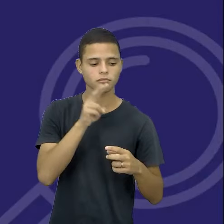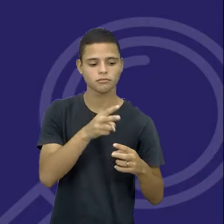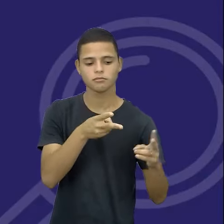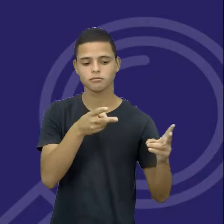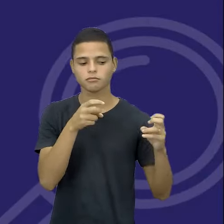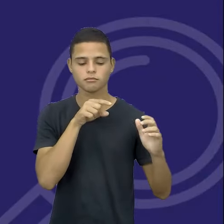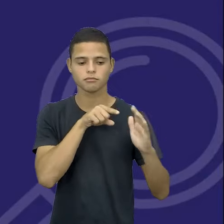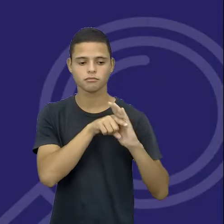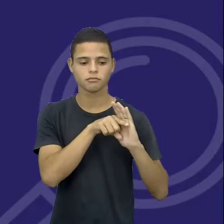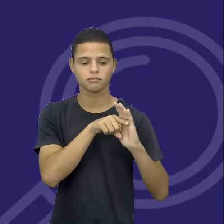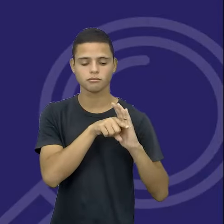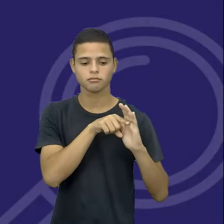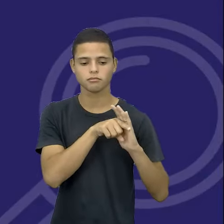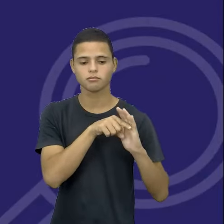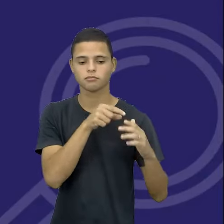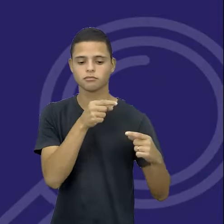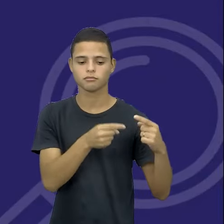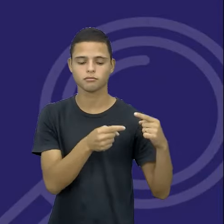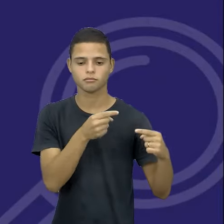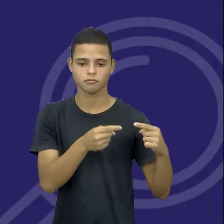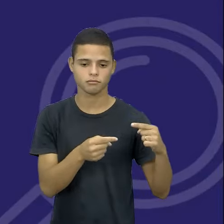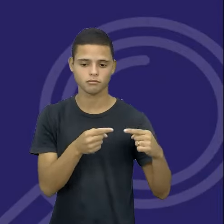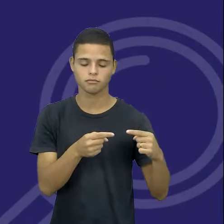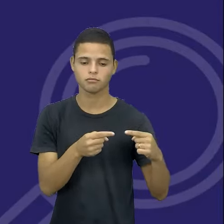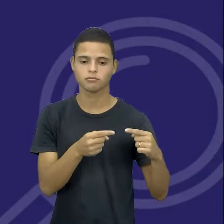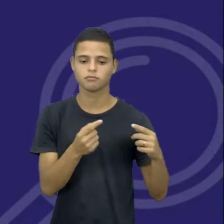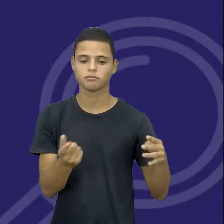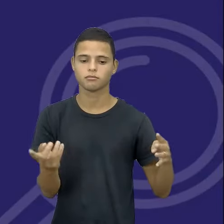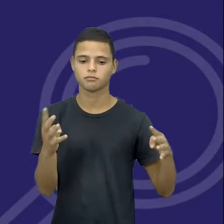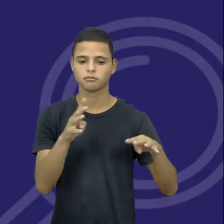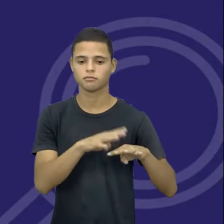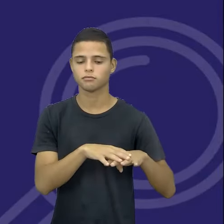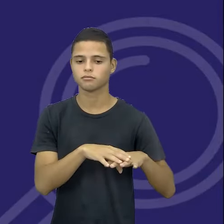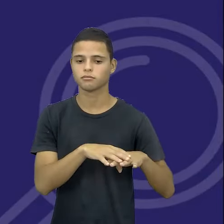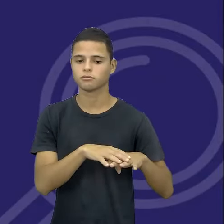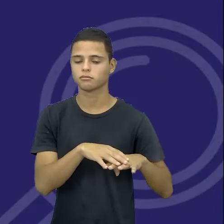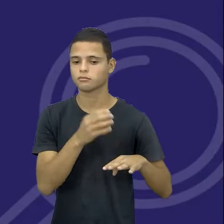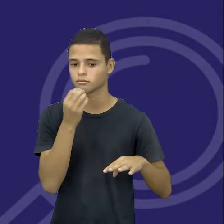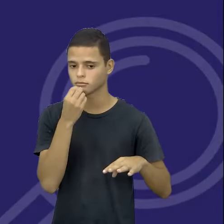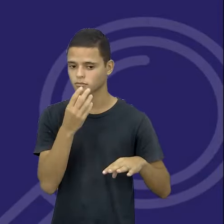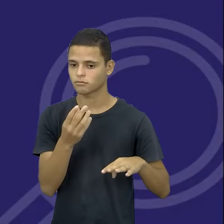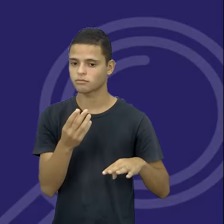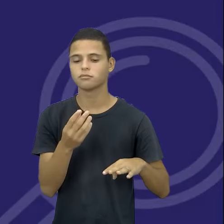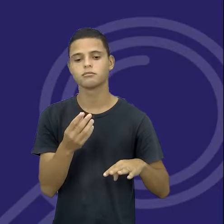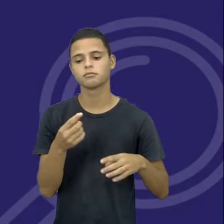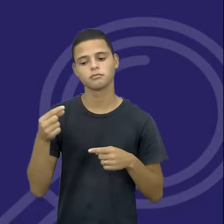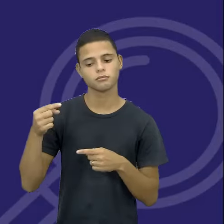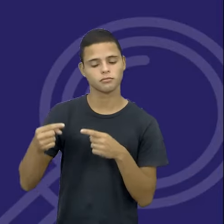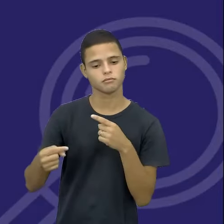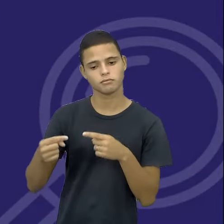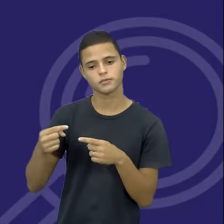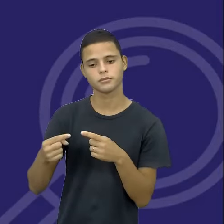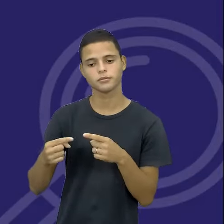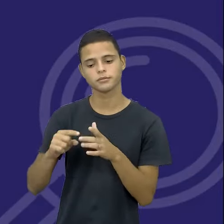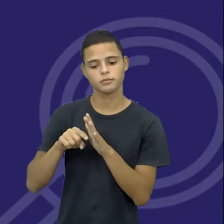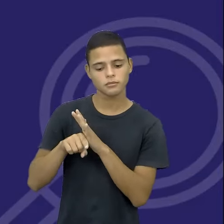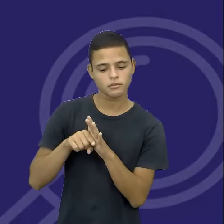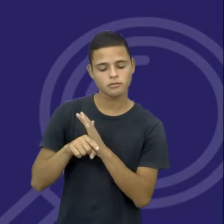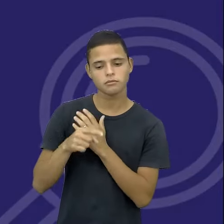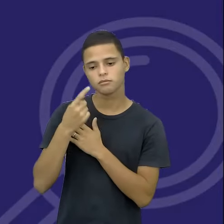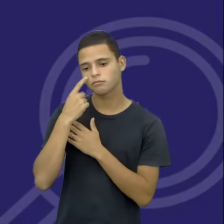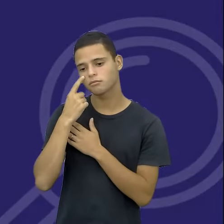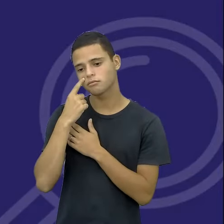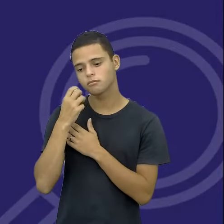né, um objeto de discussão, de que essa matemática não vai estar pronta, né, mas ela vai ser discutida, ela vai ser